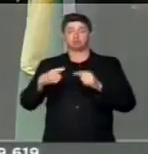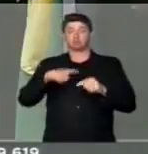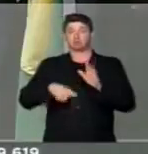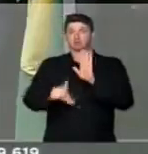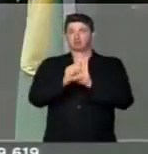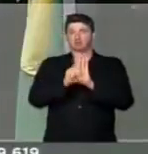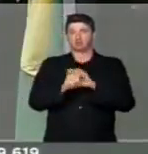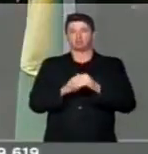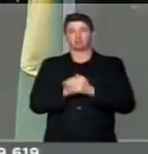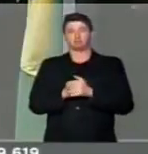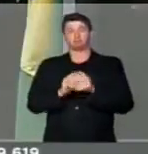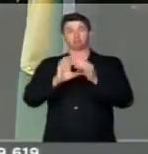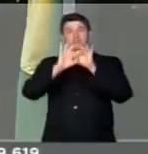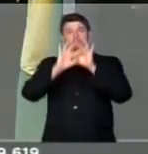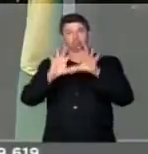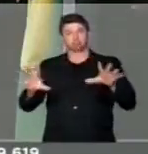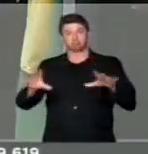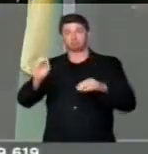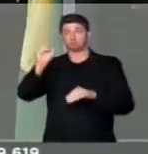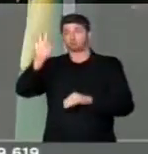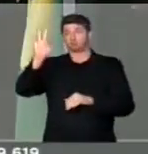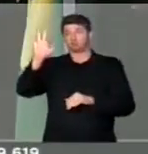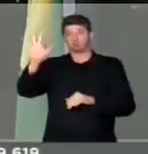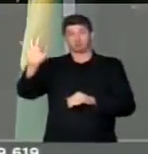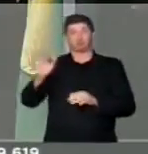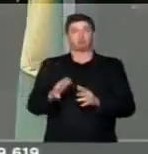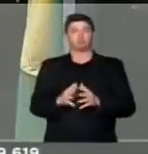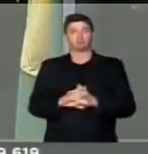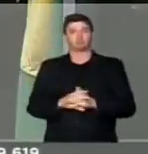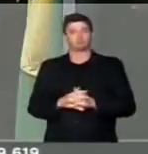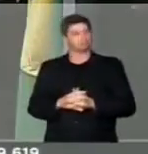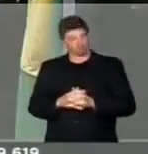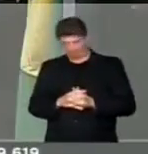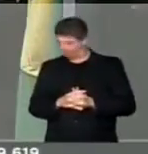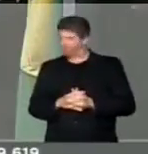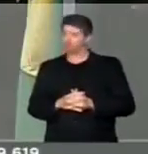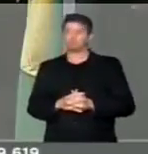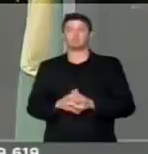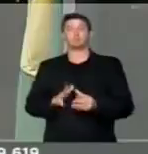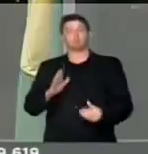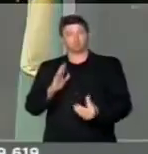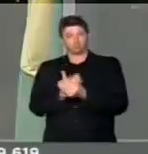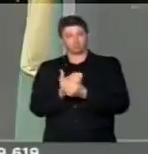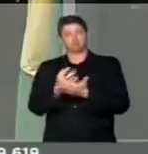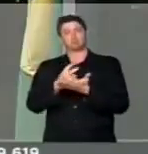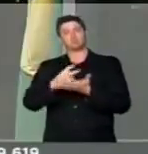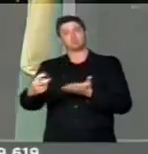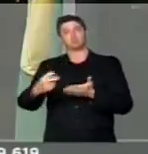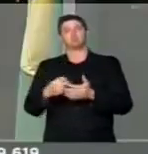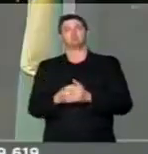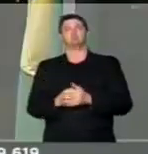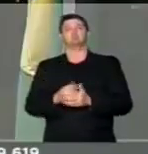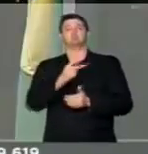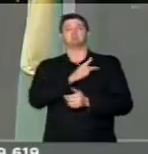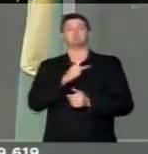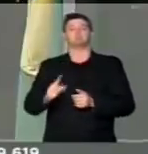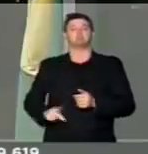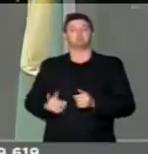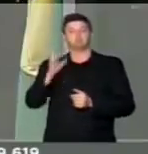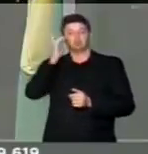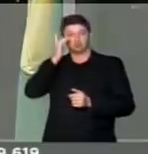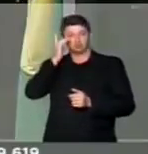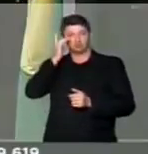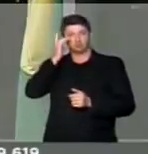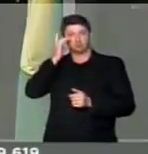lei, autorizado pelo Supremo Tribunal Federal. O processo de impeachment da presidente Dilma